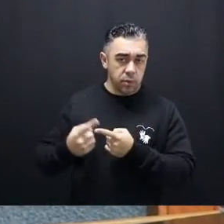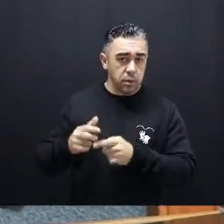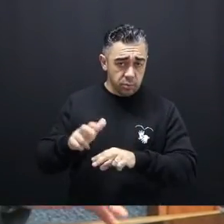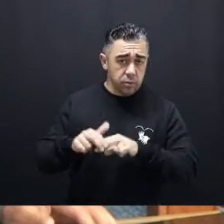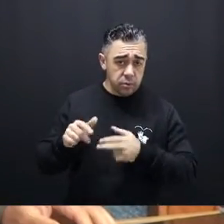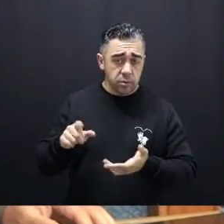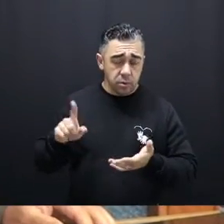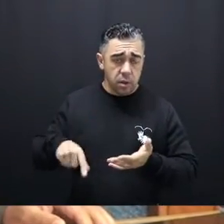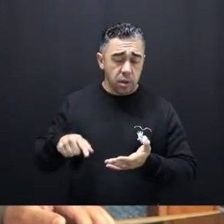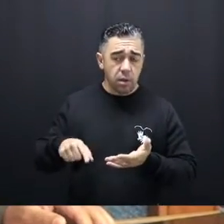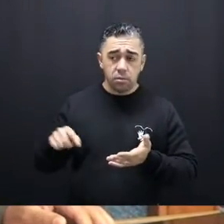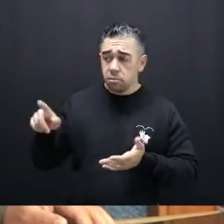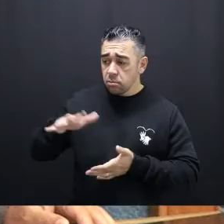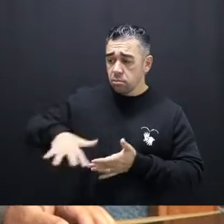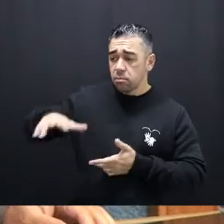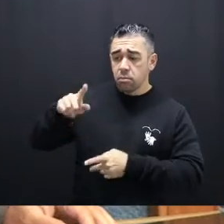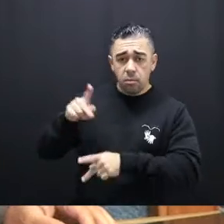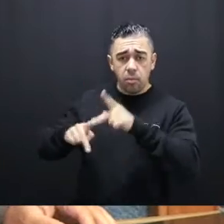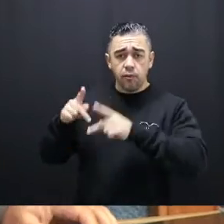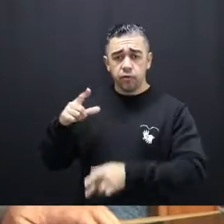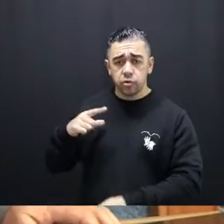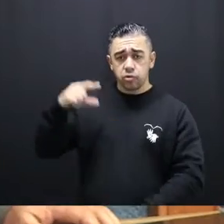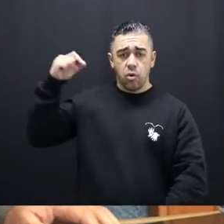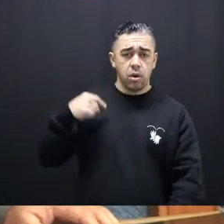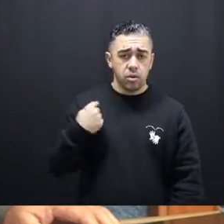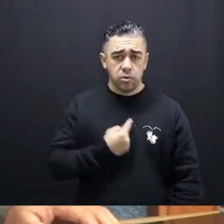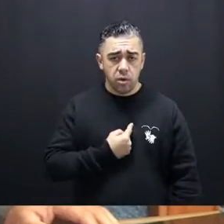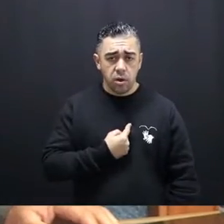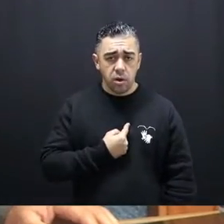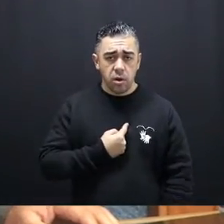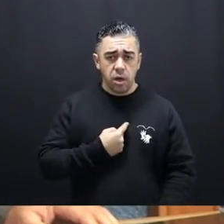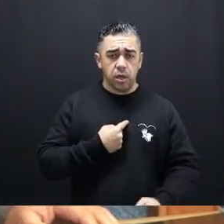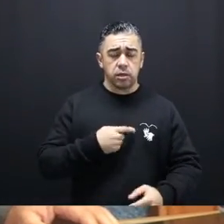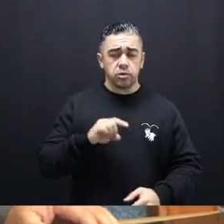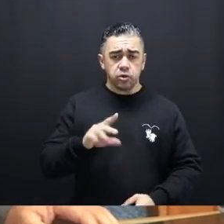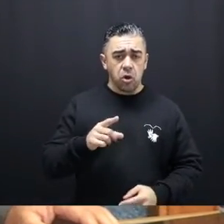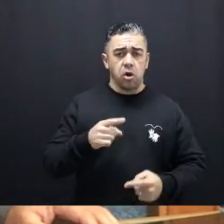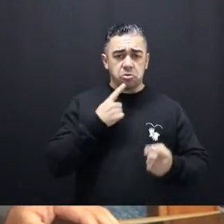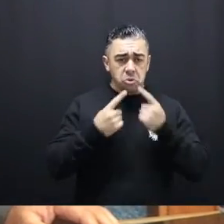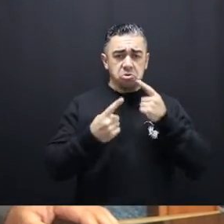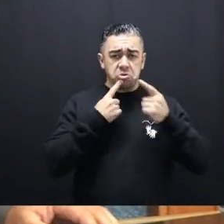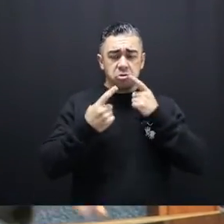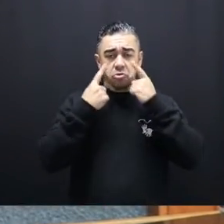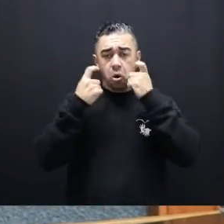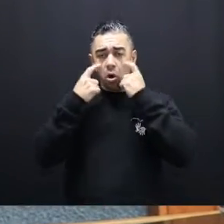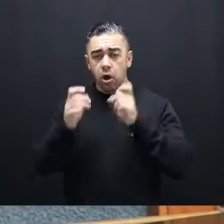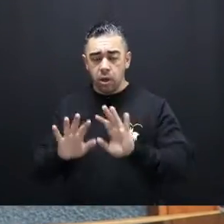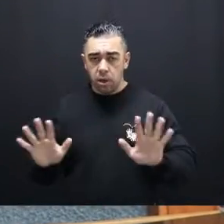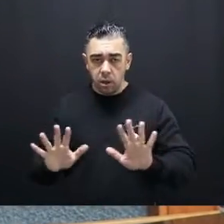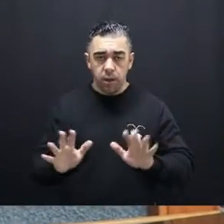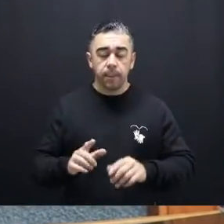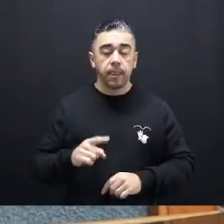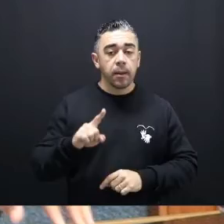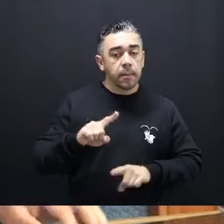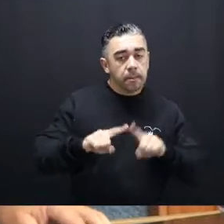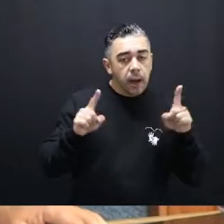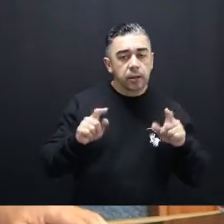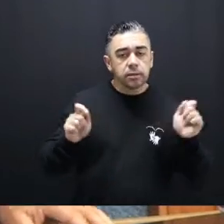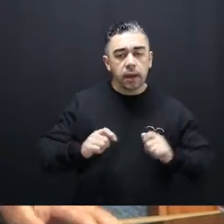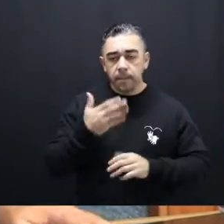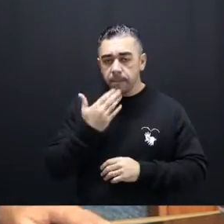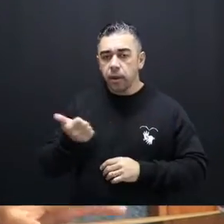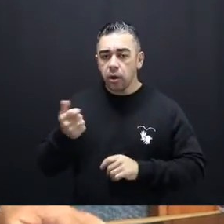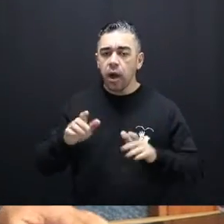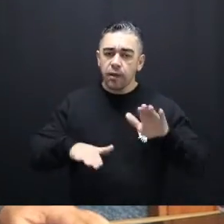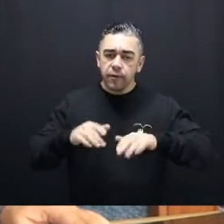isso propomos nos Alex não pode ficar discutindo chorando só chorando Ipiranga a máscara que as coisas posso melhorar a gente